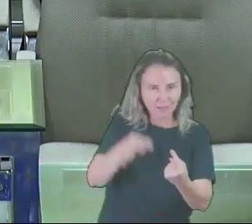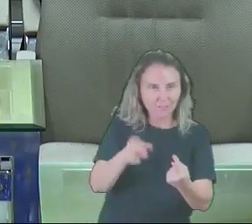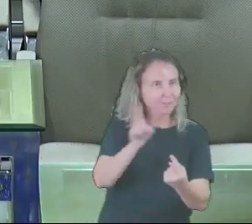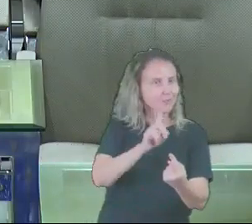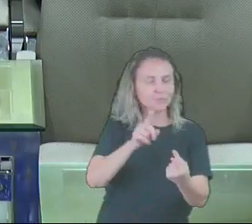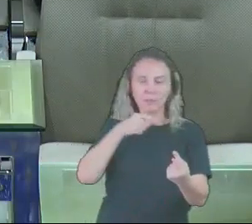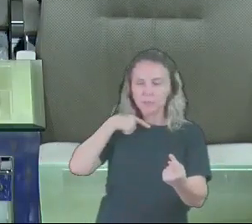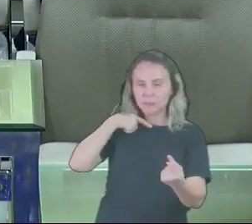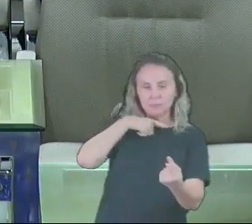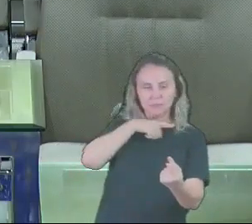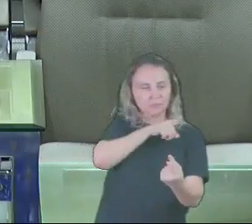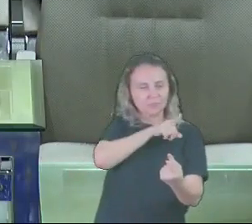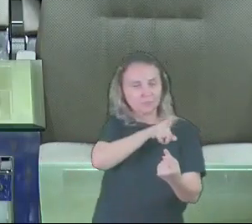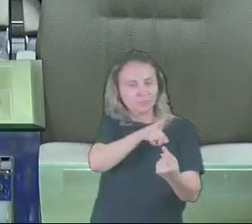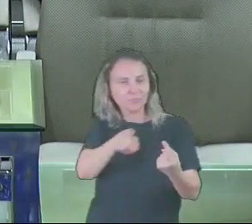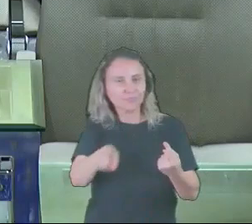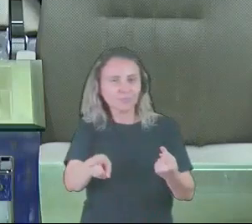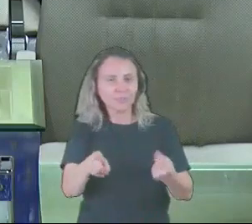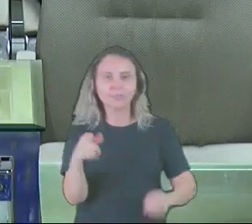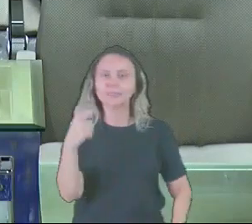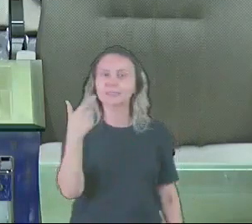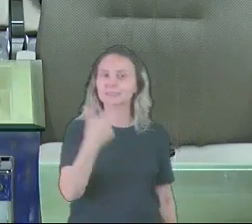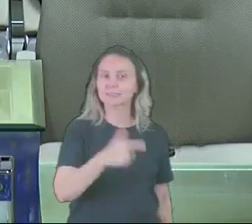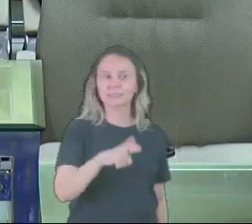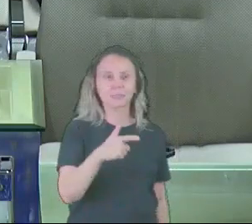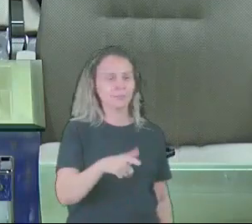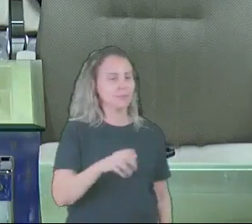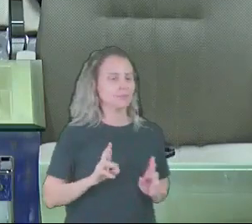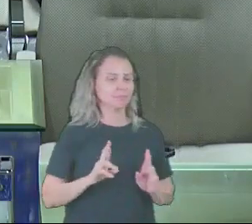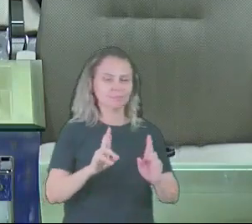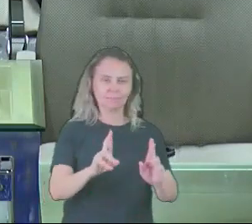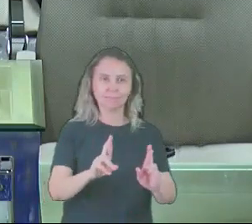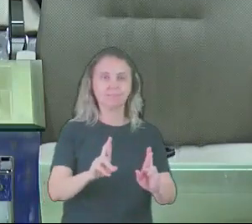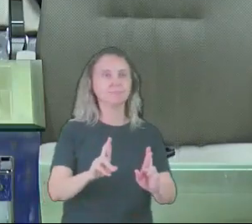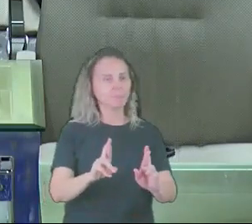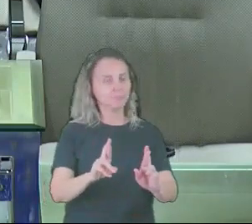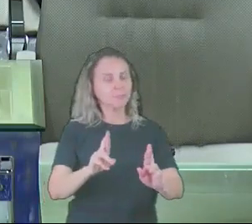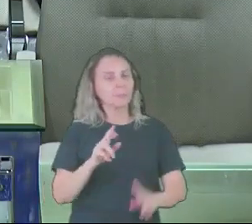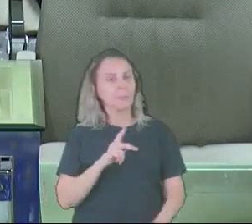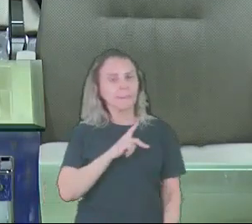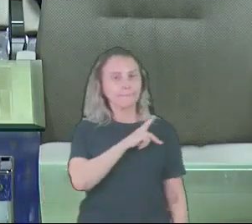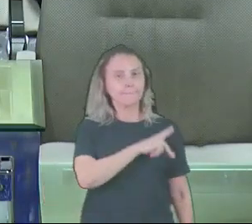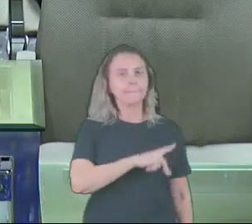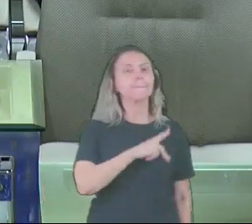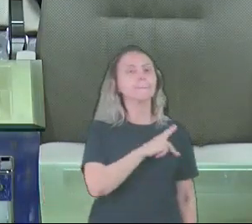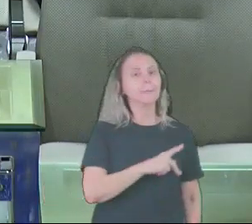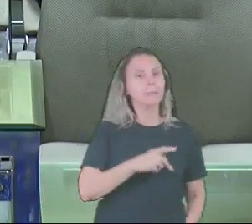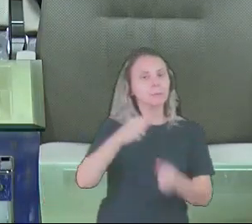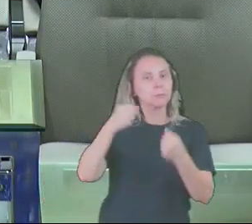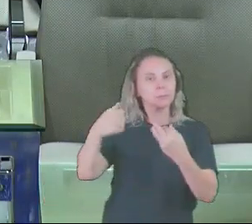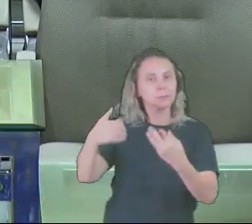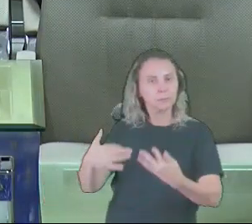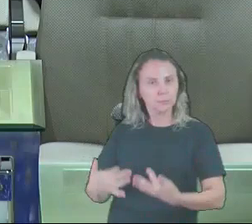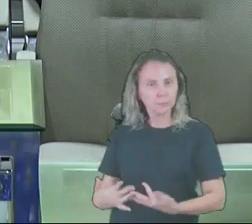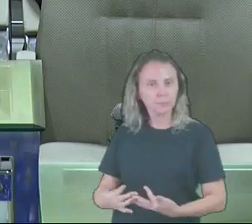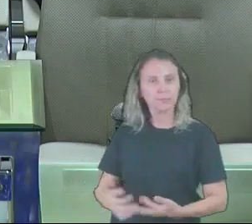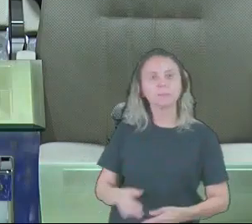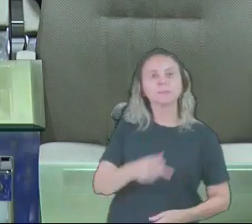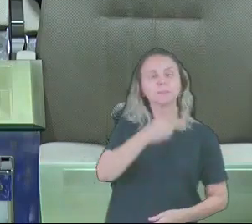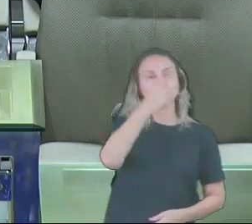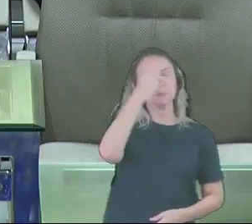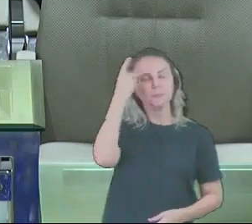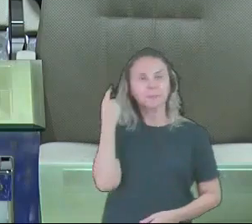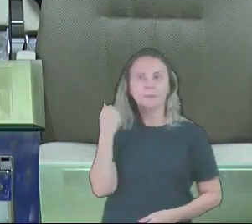respeita o povo perdeu o temor pelas autoridades constituídas e Paulo diz que aquele que vão de encontro